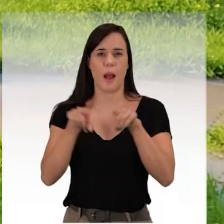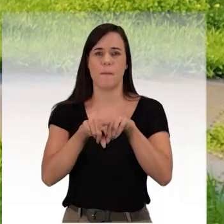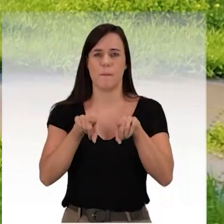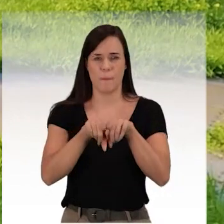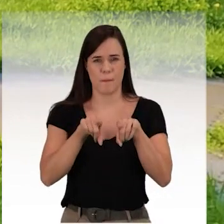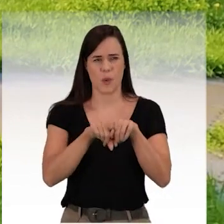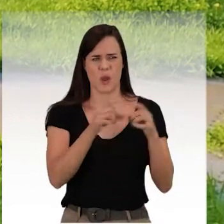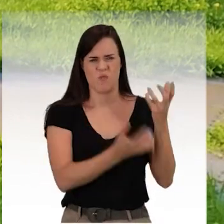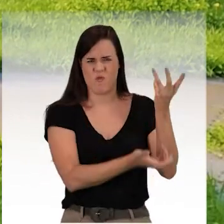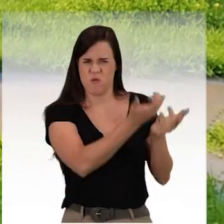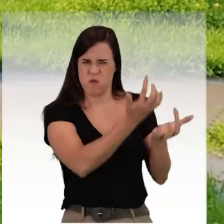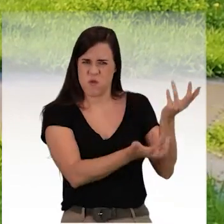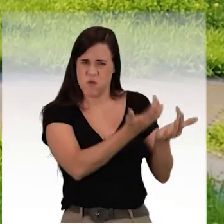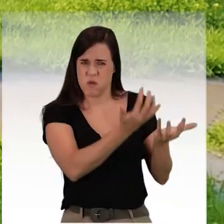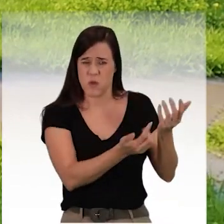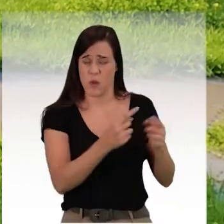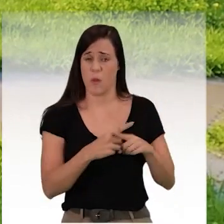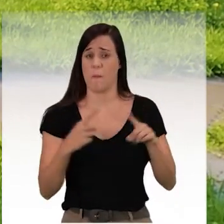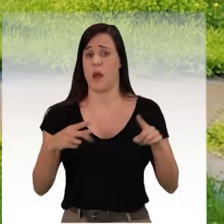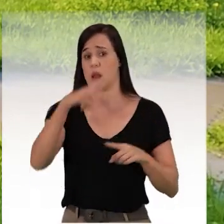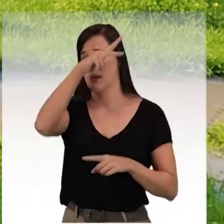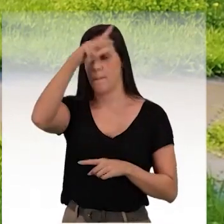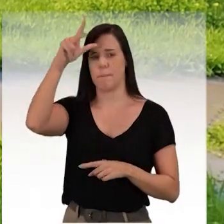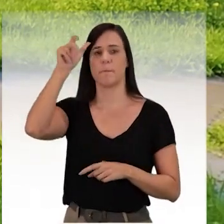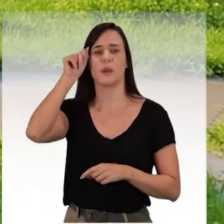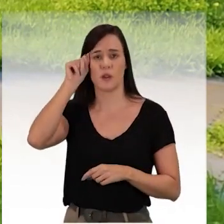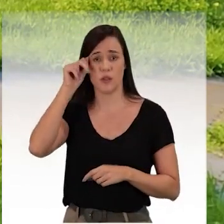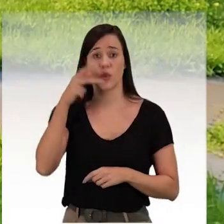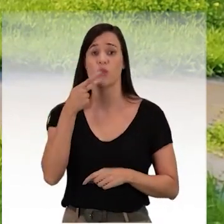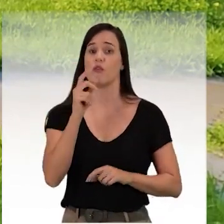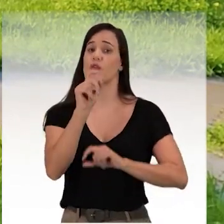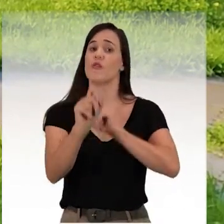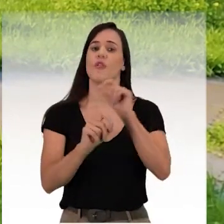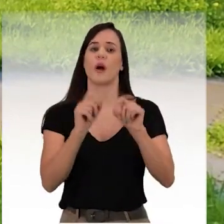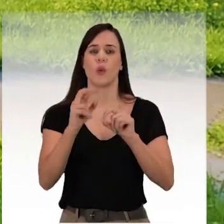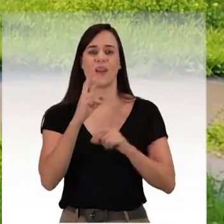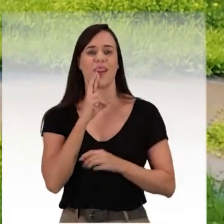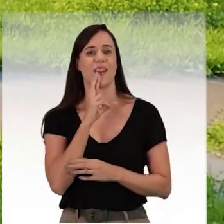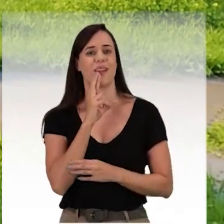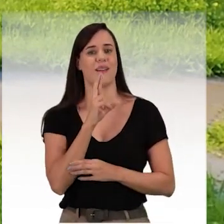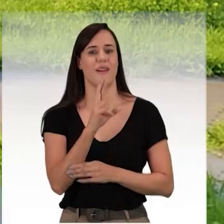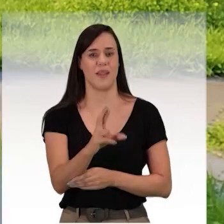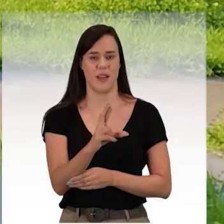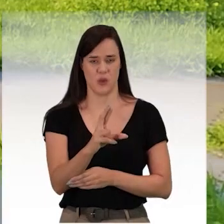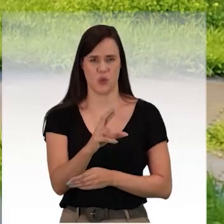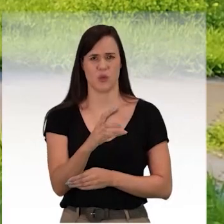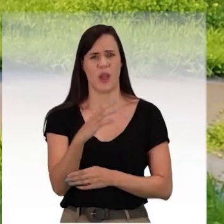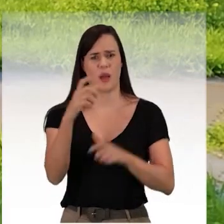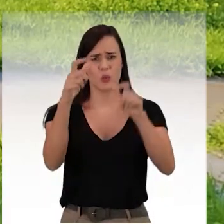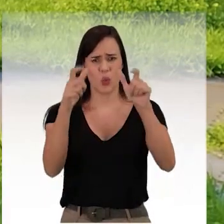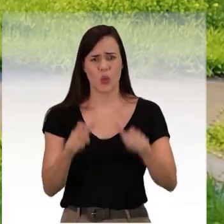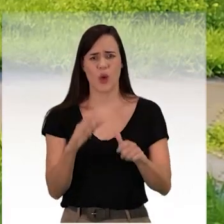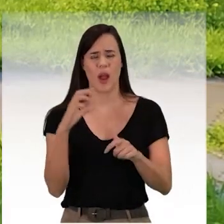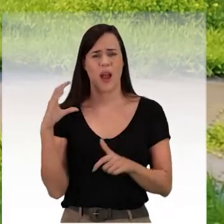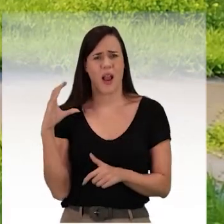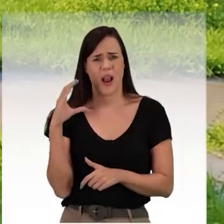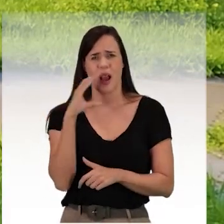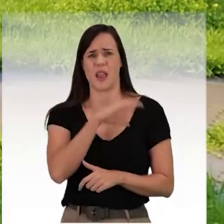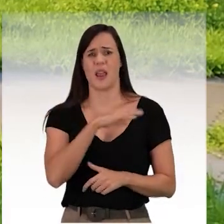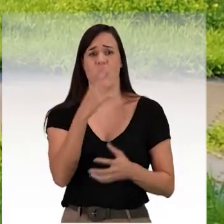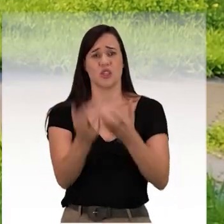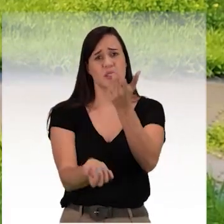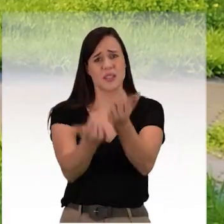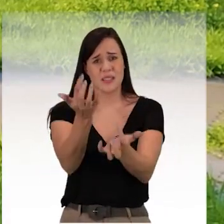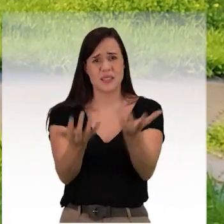por um elevado número de queimadas, enquanto a Prefeitura sustenta que ela é resultado dos focos de calor e